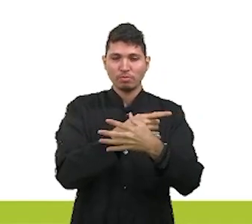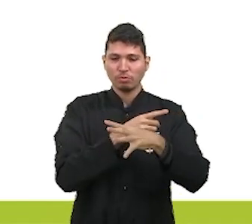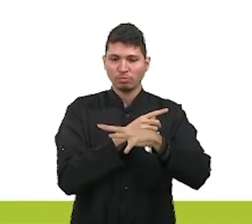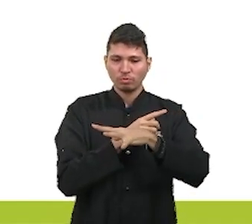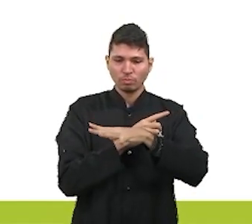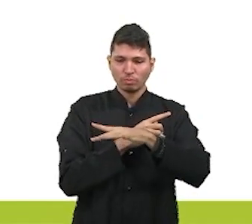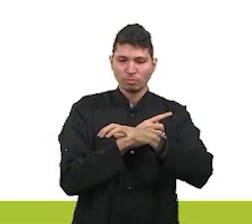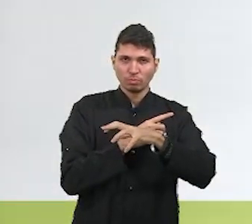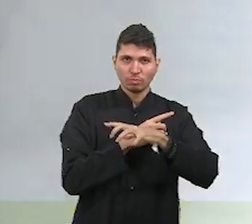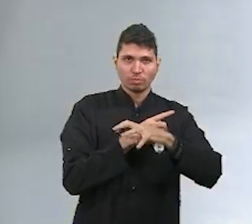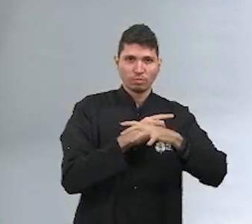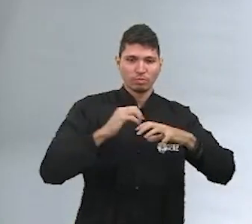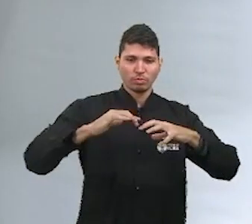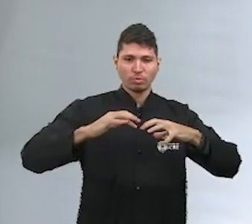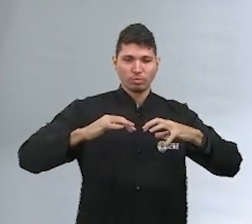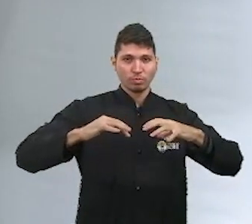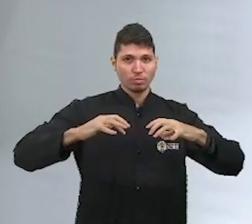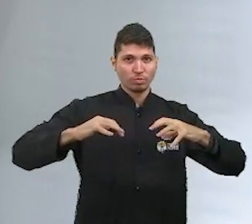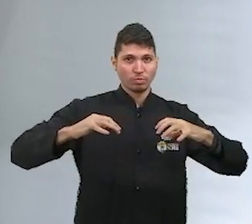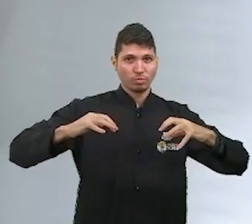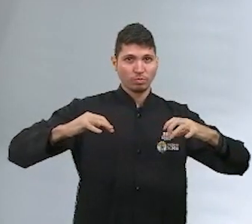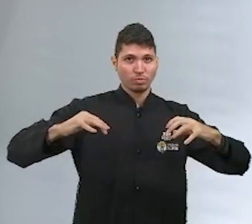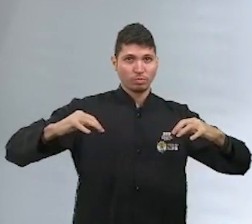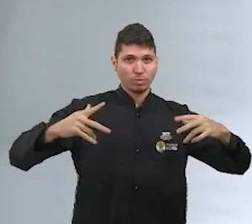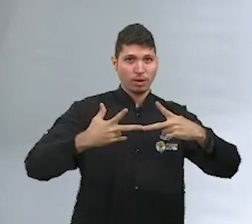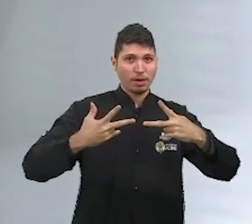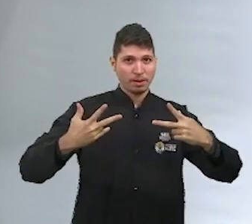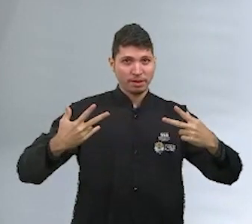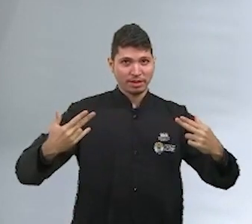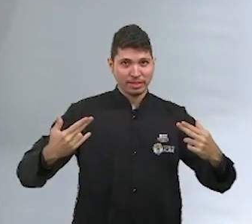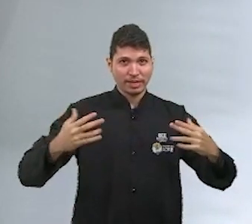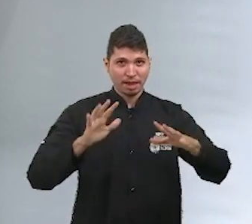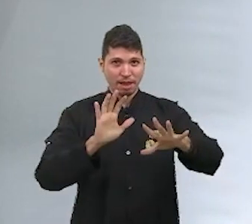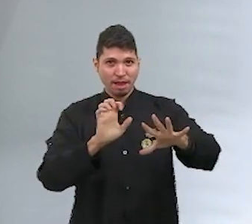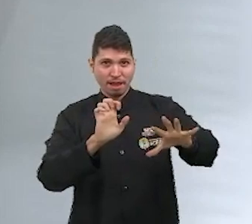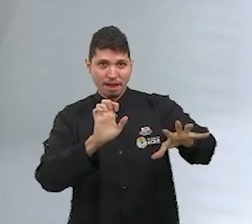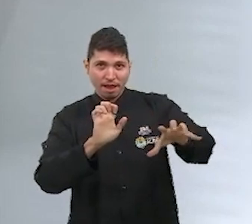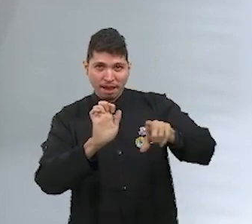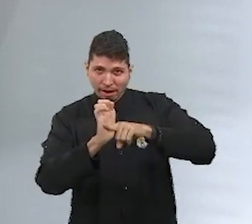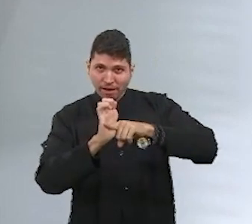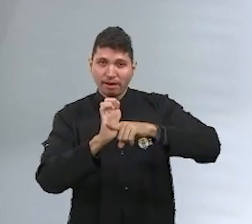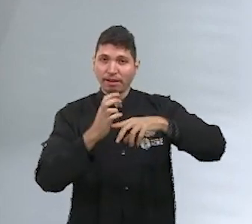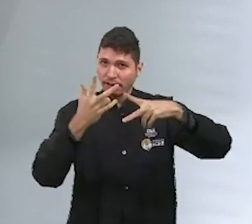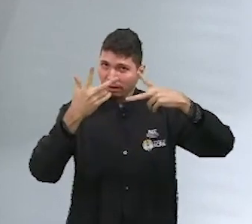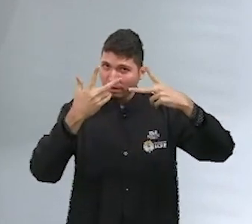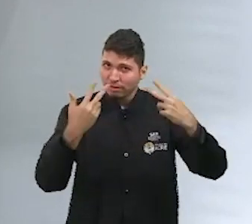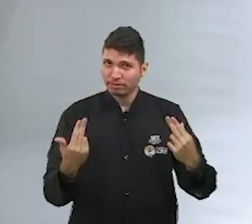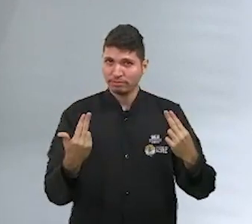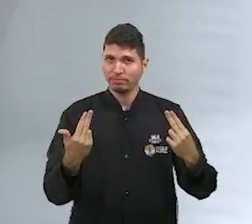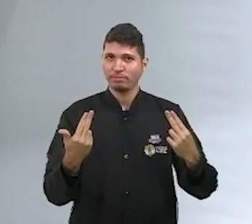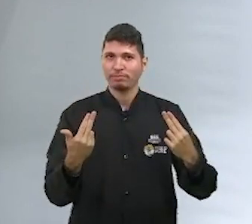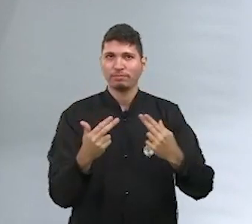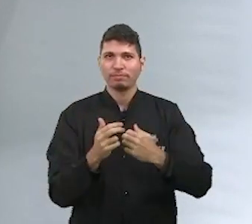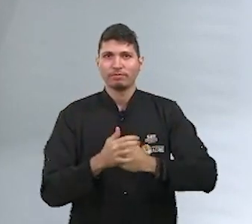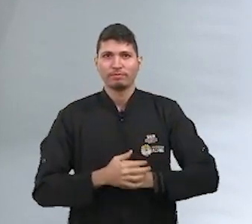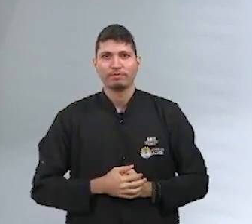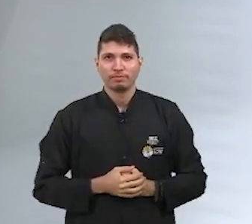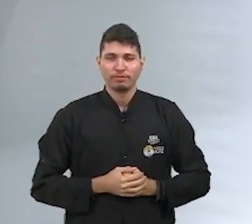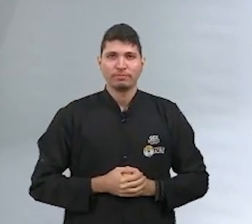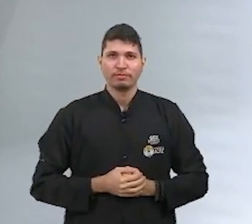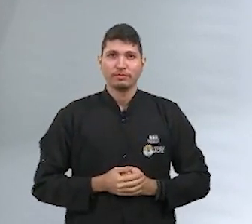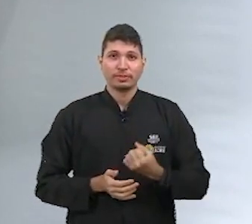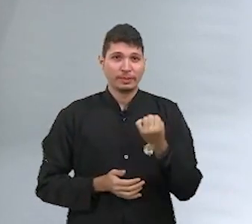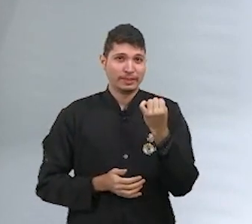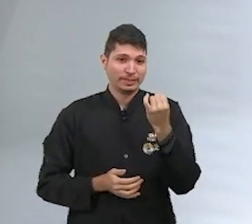lado, enquanto o outro cloro está puxando para o outro. A eletronegatividade é igual. E eu já vou falar para vocês se a molécula